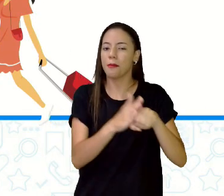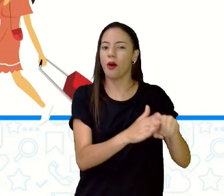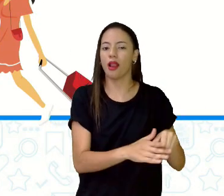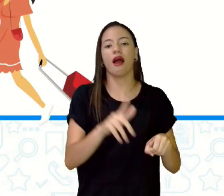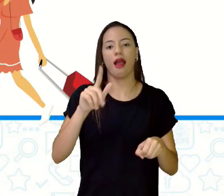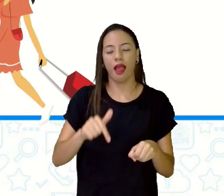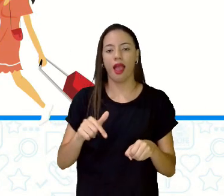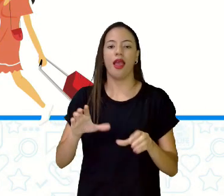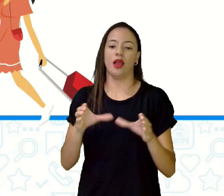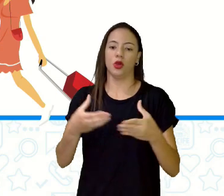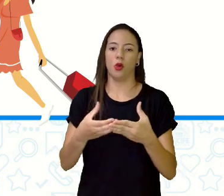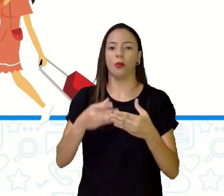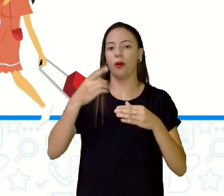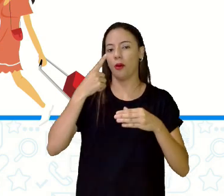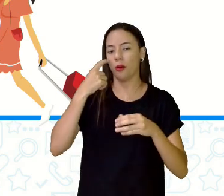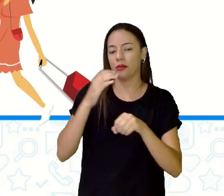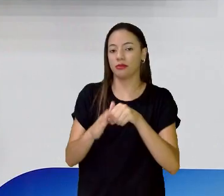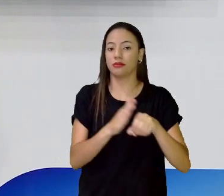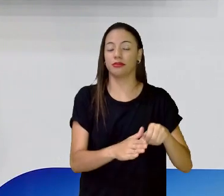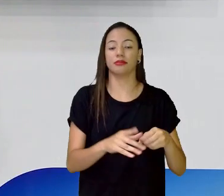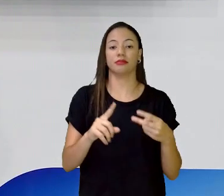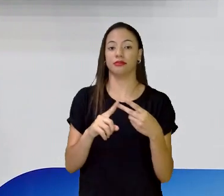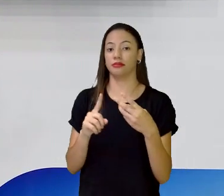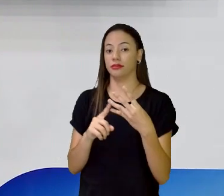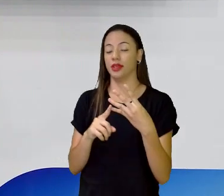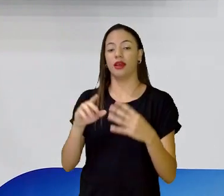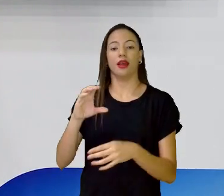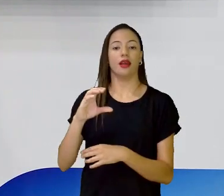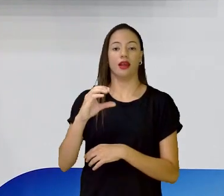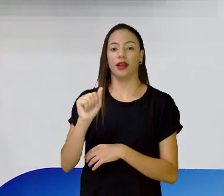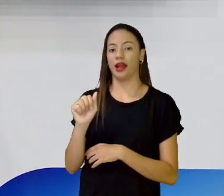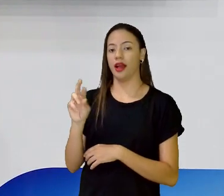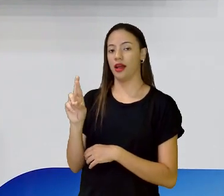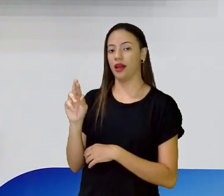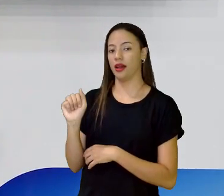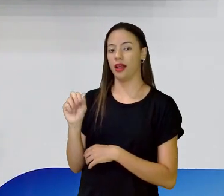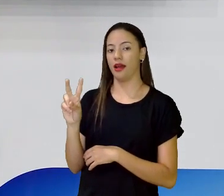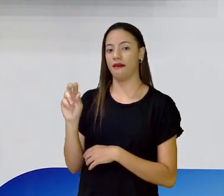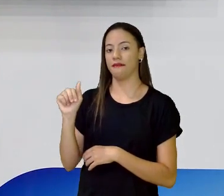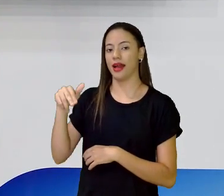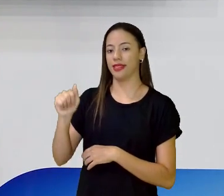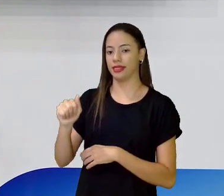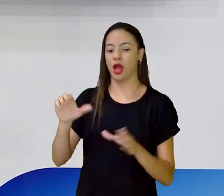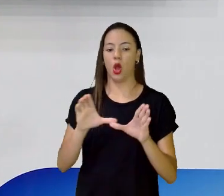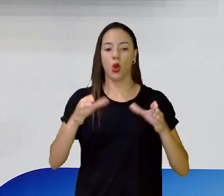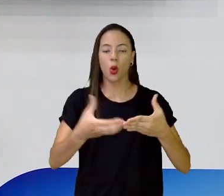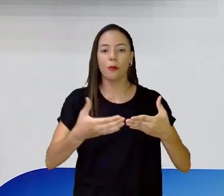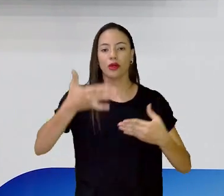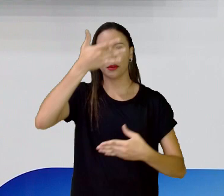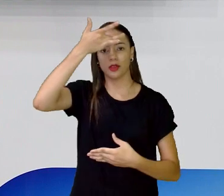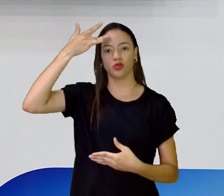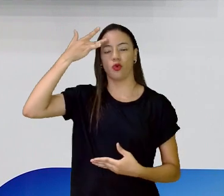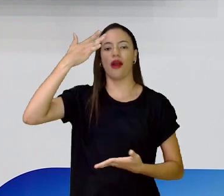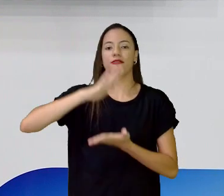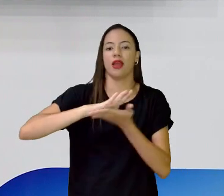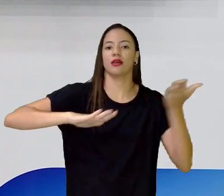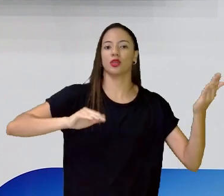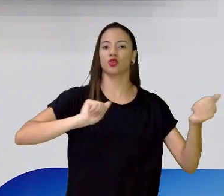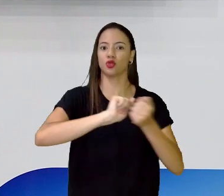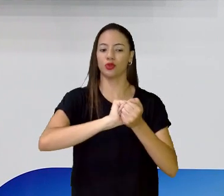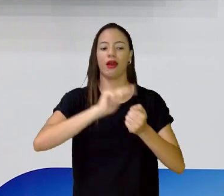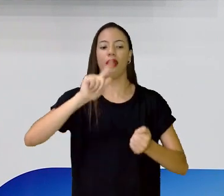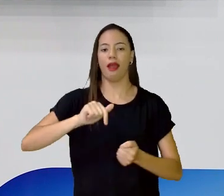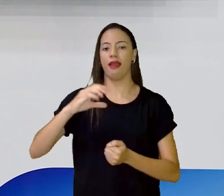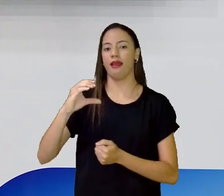caravana é um conjunto de viajantes. Muitas pessoas viajando juntas, nós temos uma